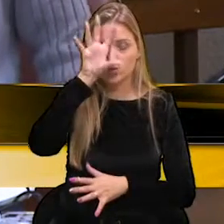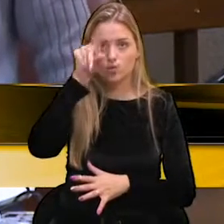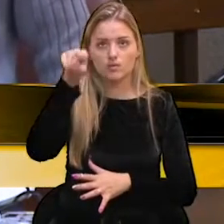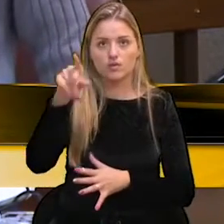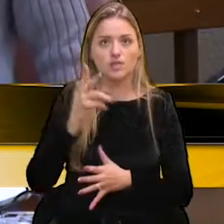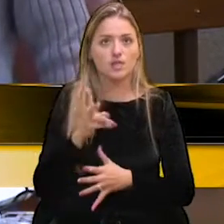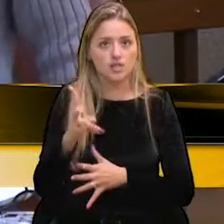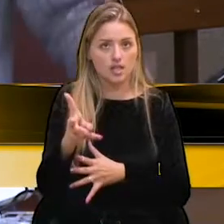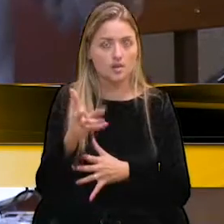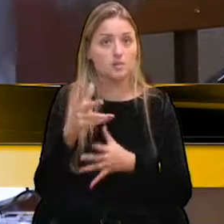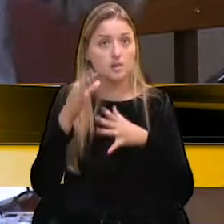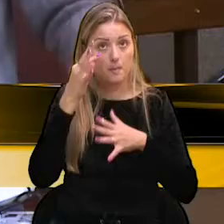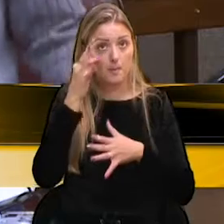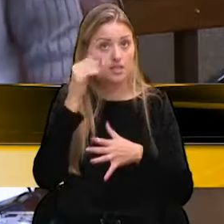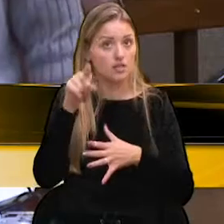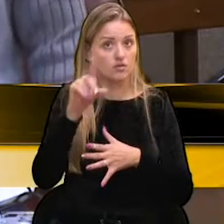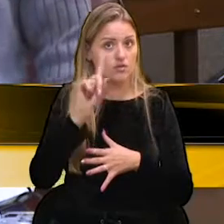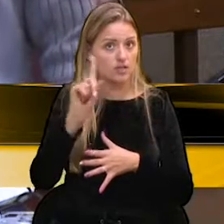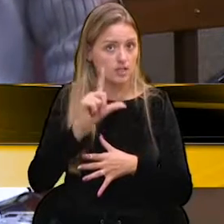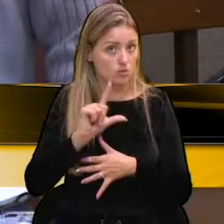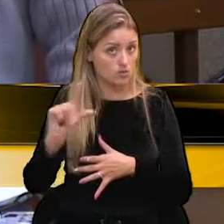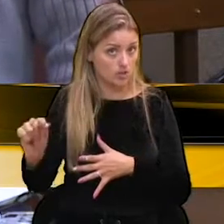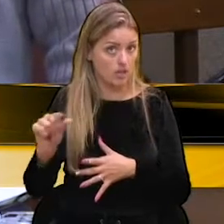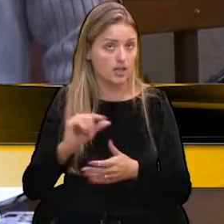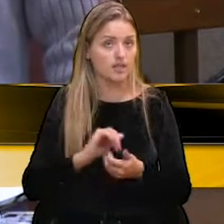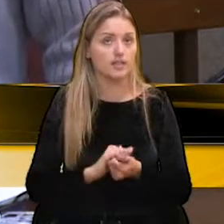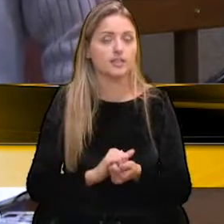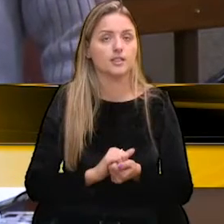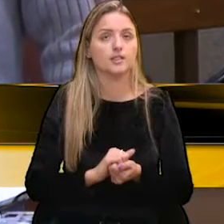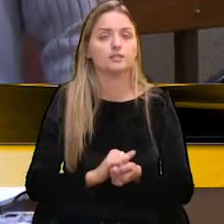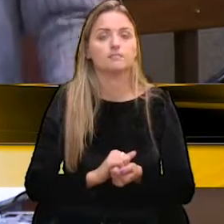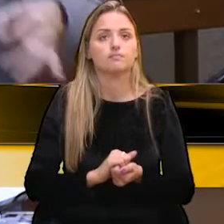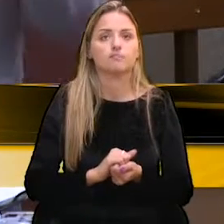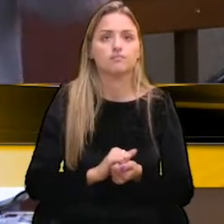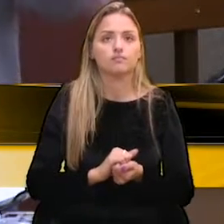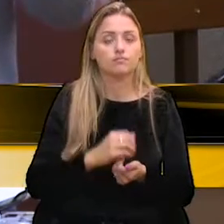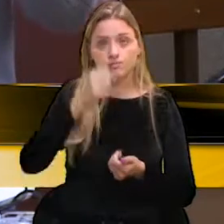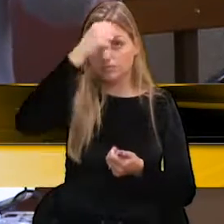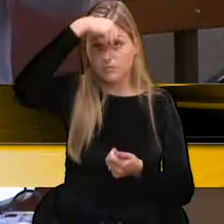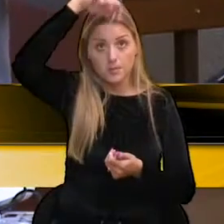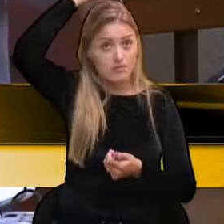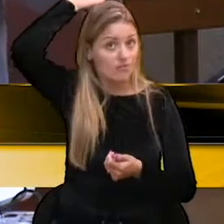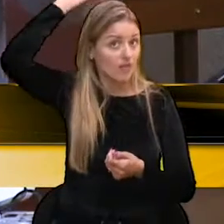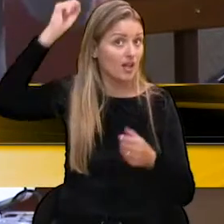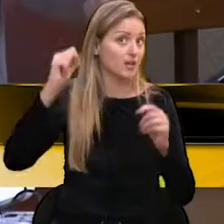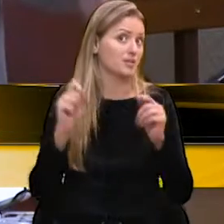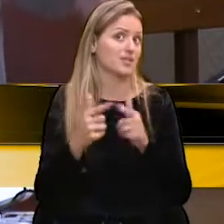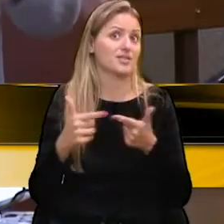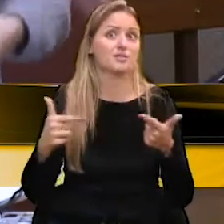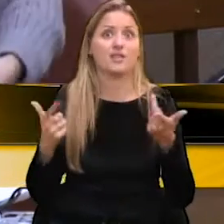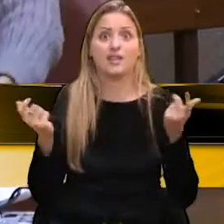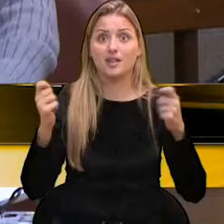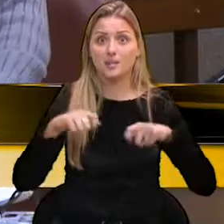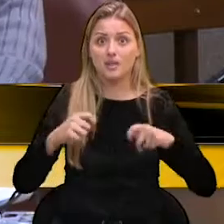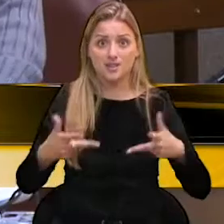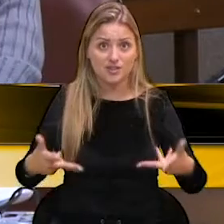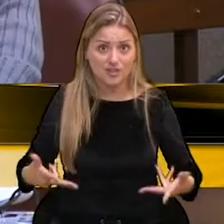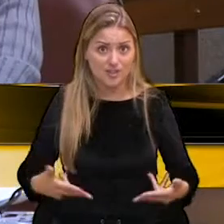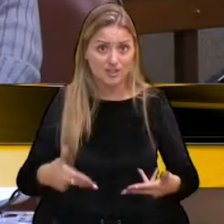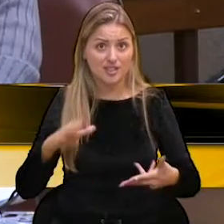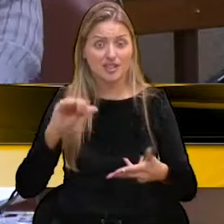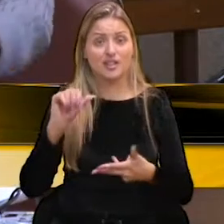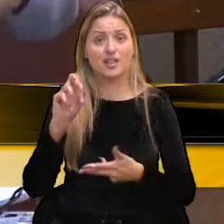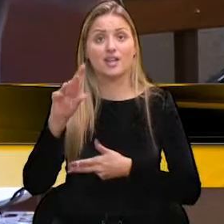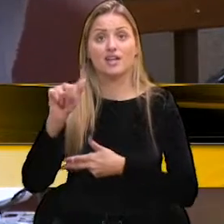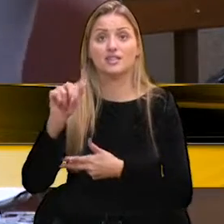presente nas sessões, não se ausenta do diálogo, tá? A UCS não tem condições de castrar esses 8 mil